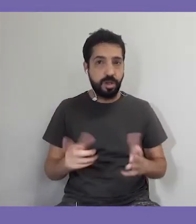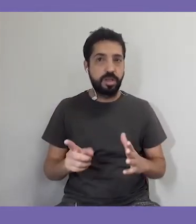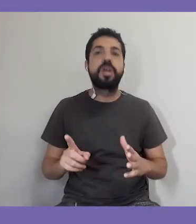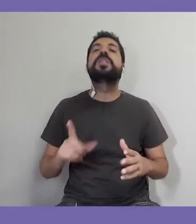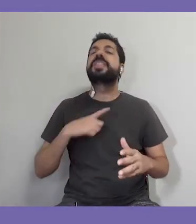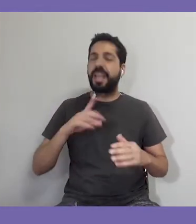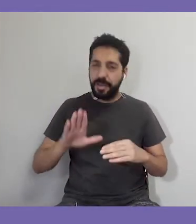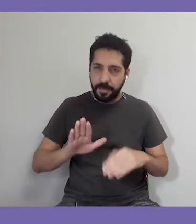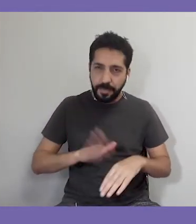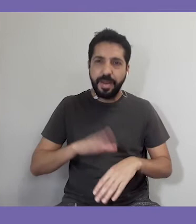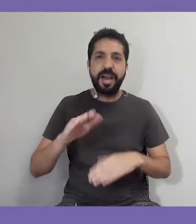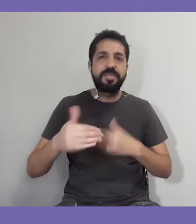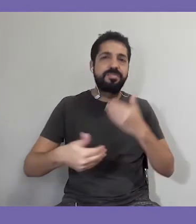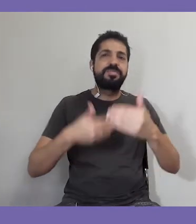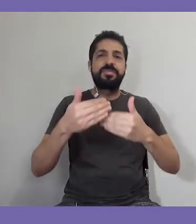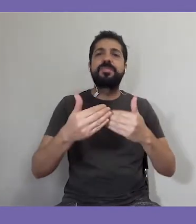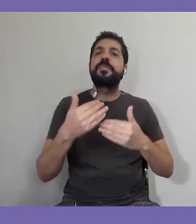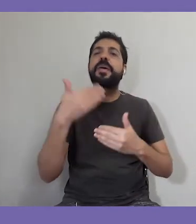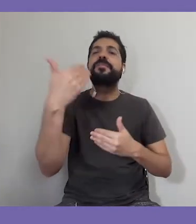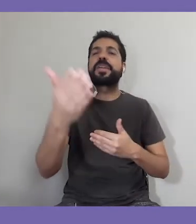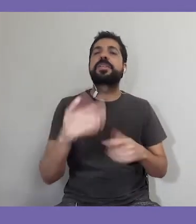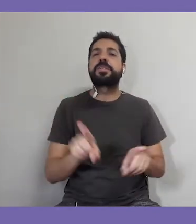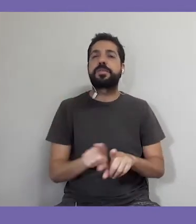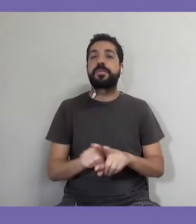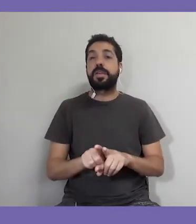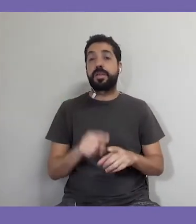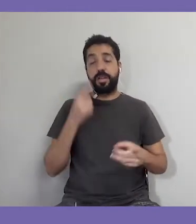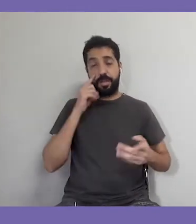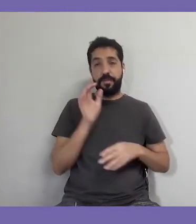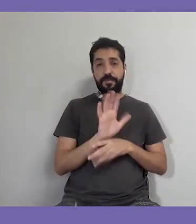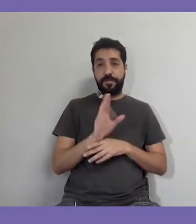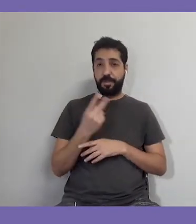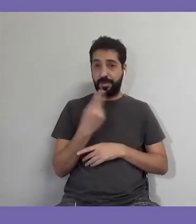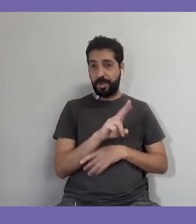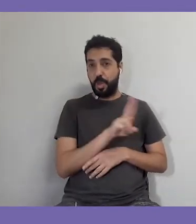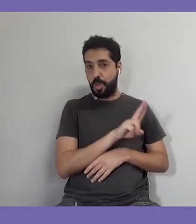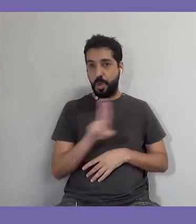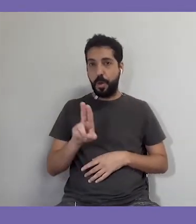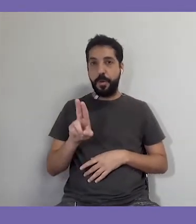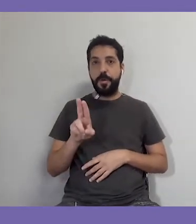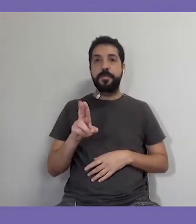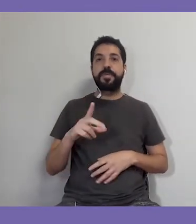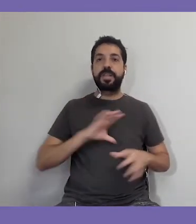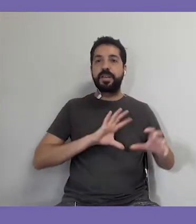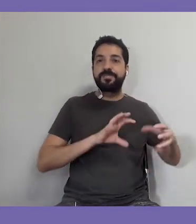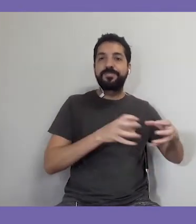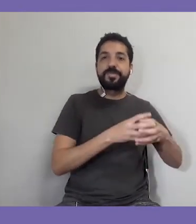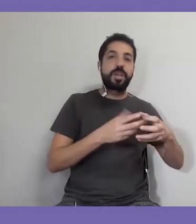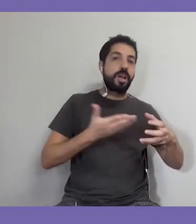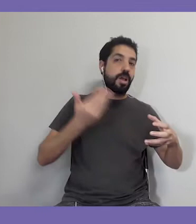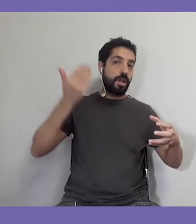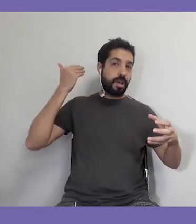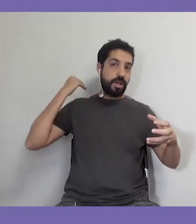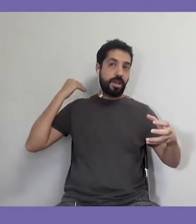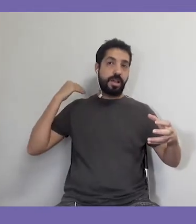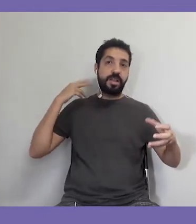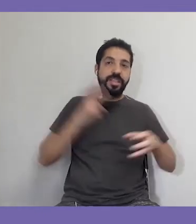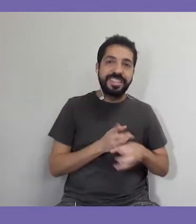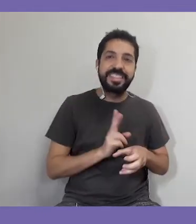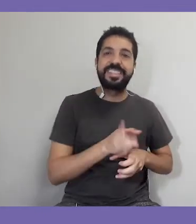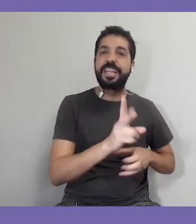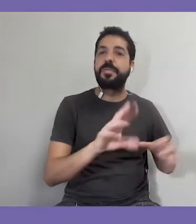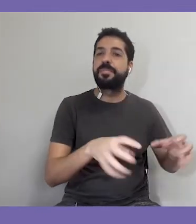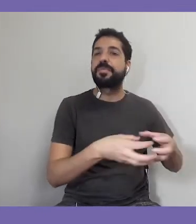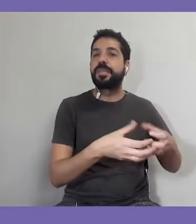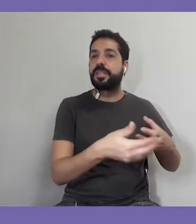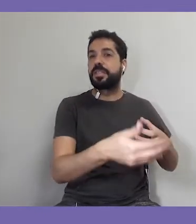vai prosseguirá com os que virão ainda, como que o título do seu filme, Aos de Ontem e Aos de Sempre, e as escolhas dos